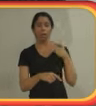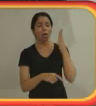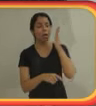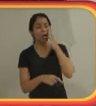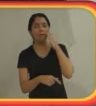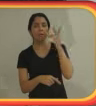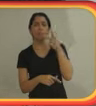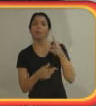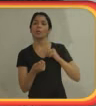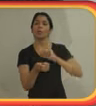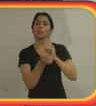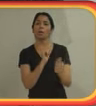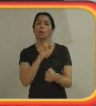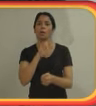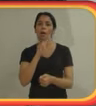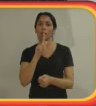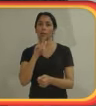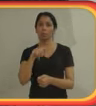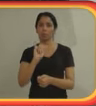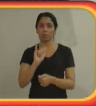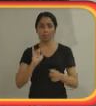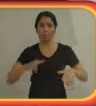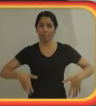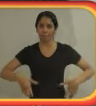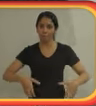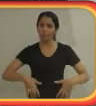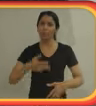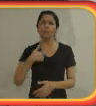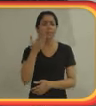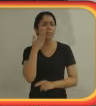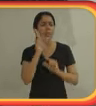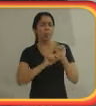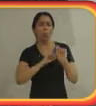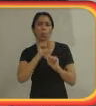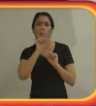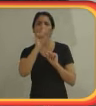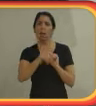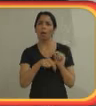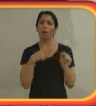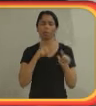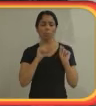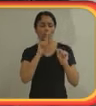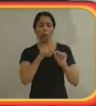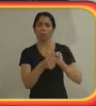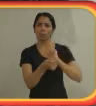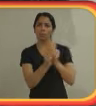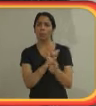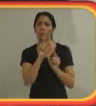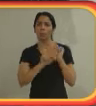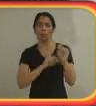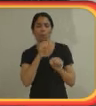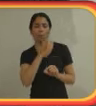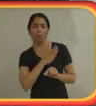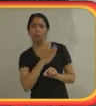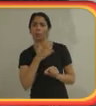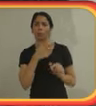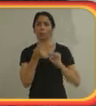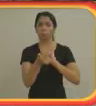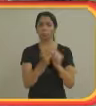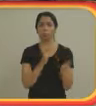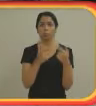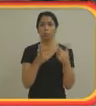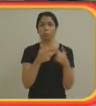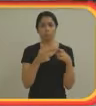estava praticando rugby em cadeira de rodas e quis saber o que era esse esporte, o que ele tinha gostado nesse